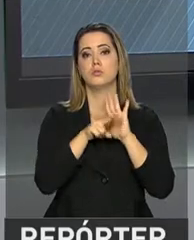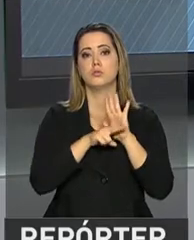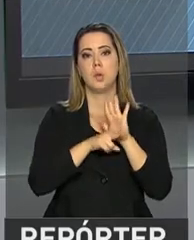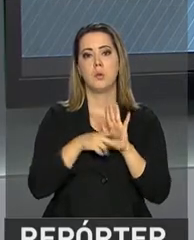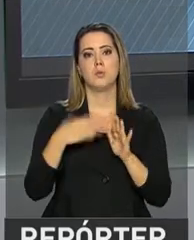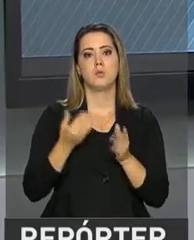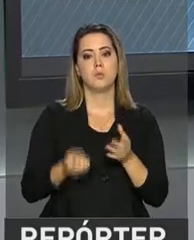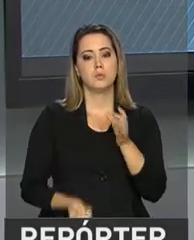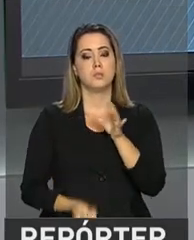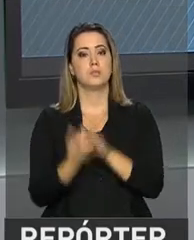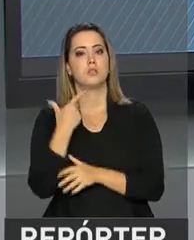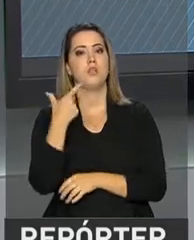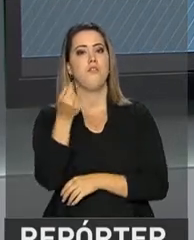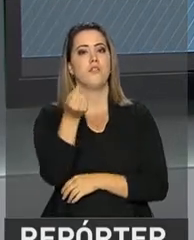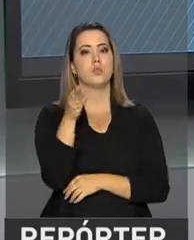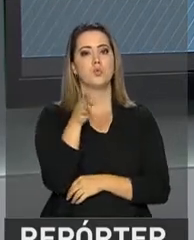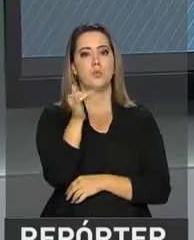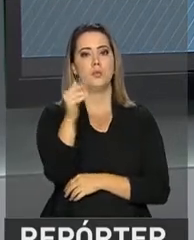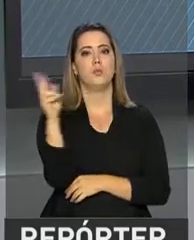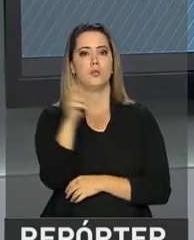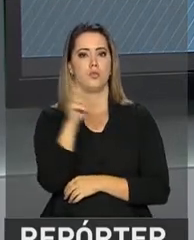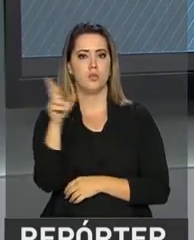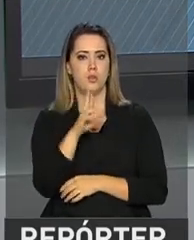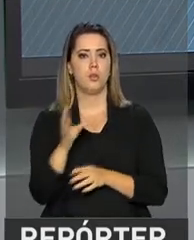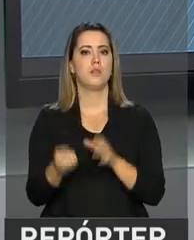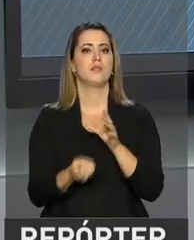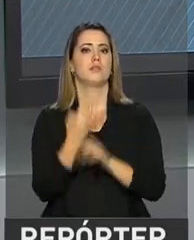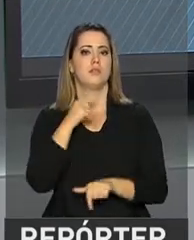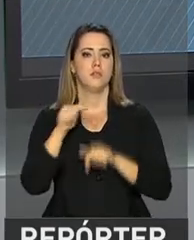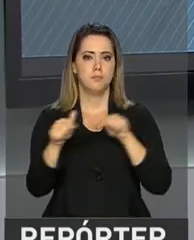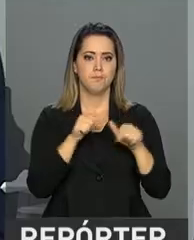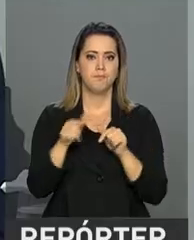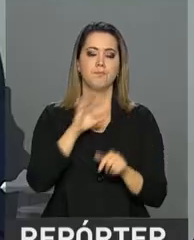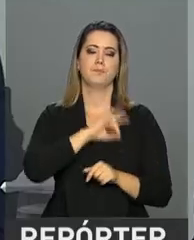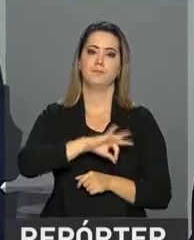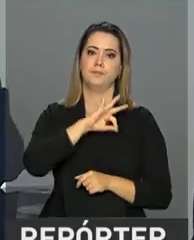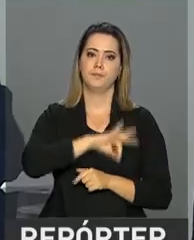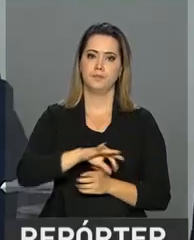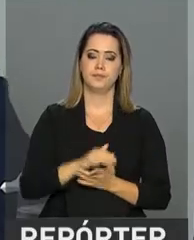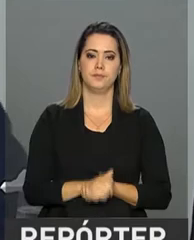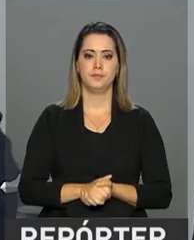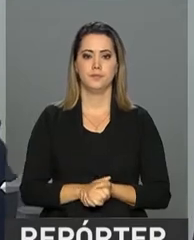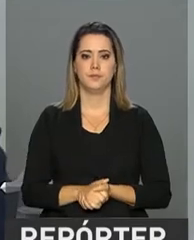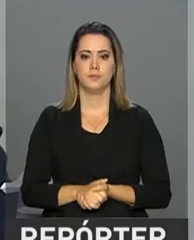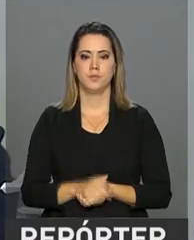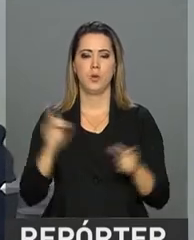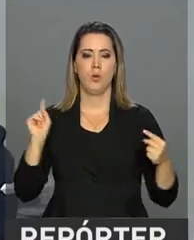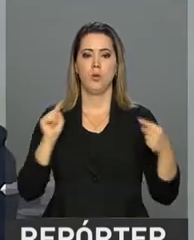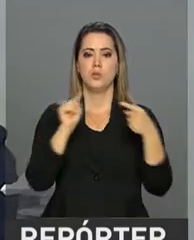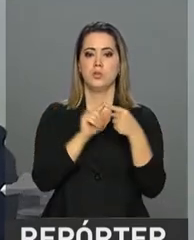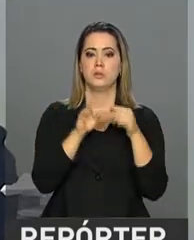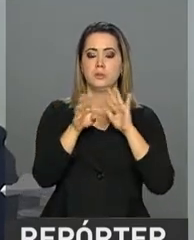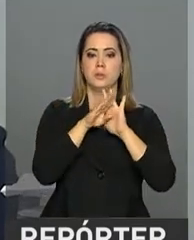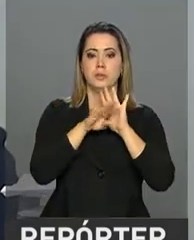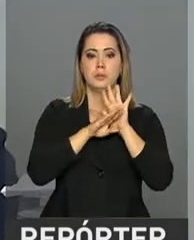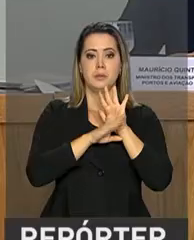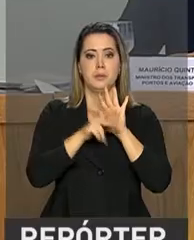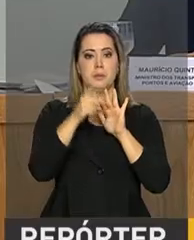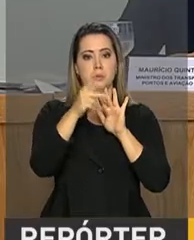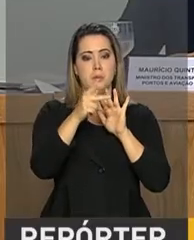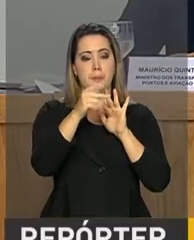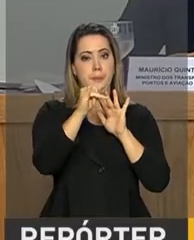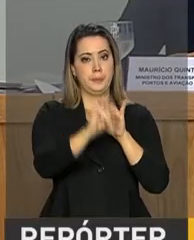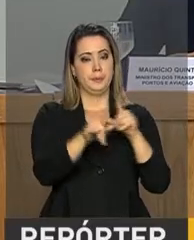de reais em investimentos além de gerar emprego e renda o objetivo desse programa é enfrentar a